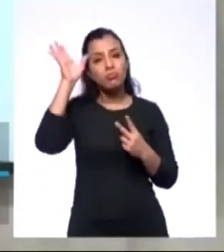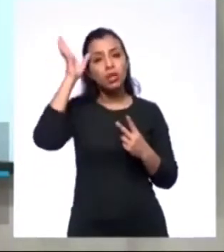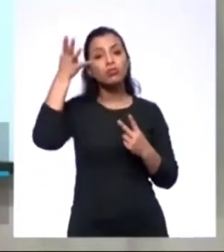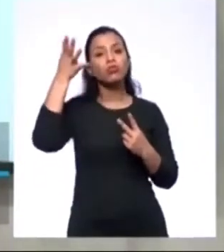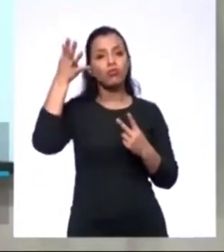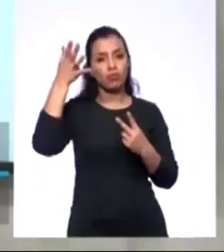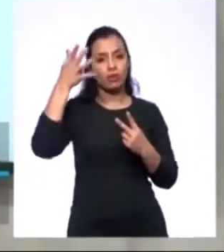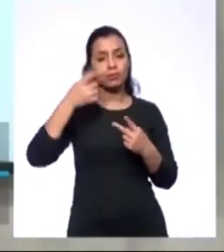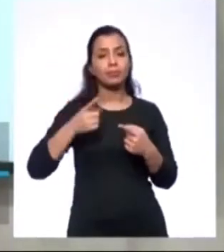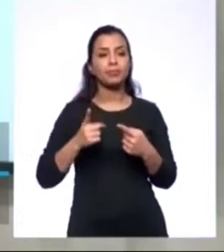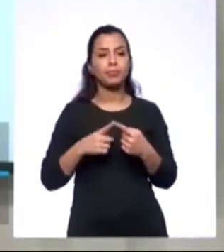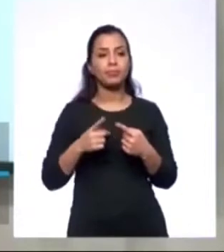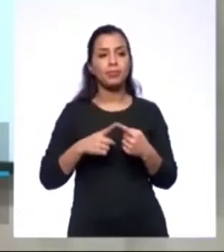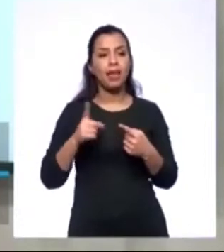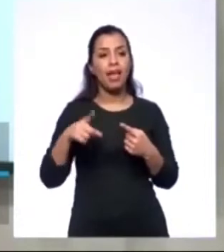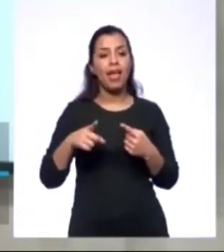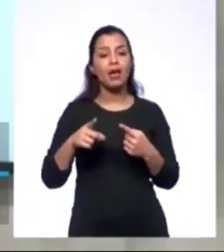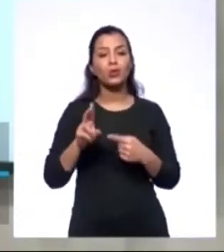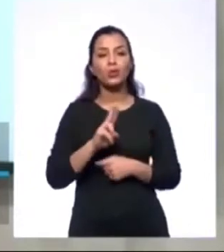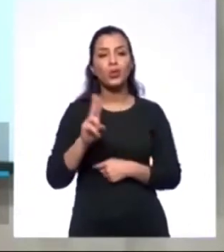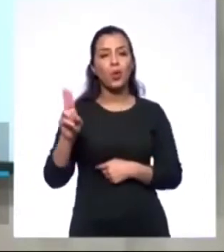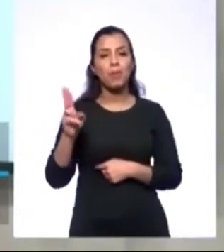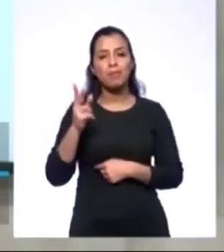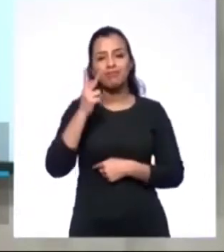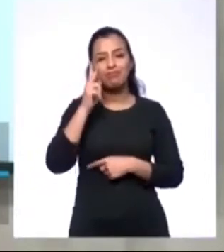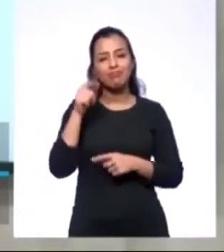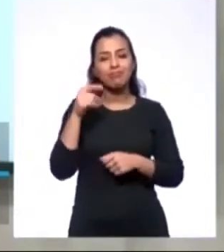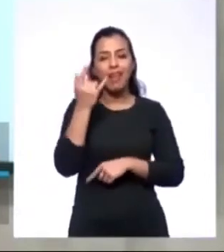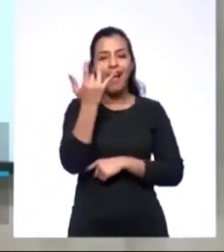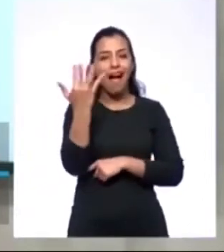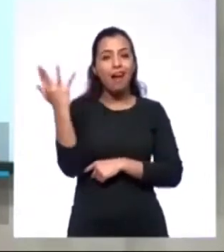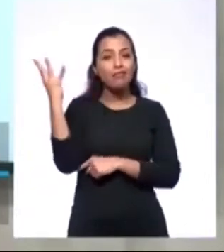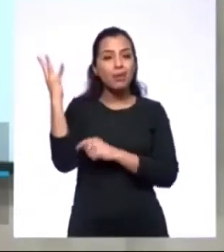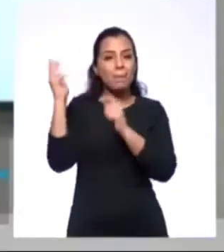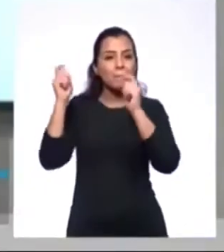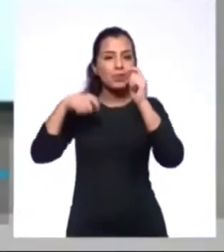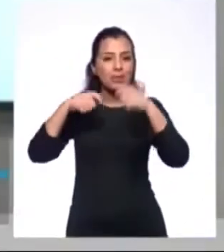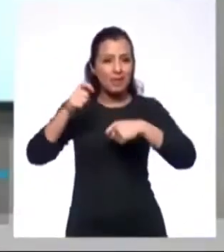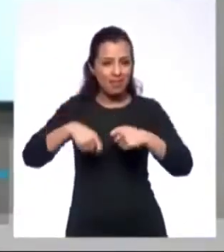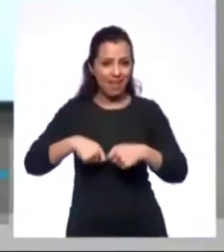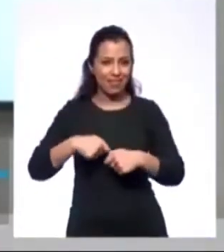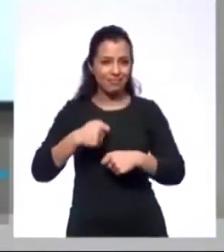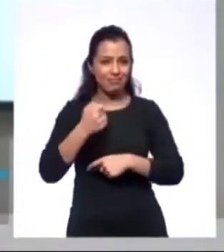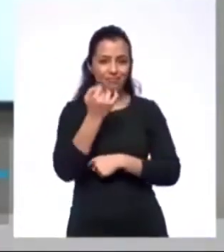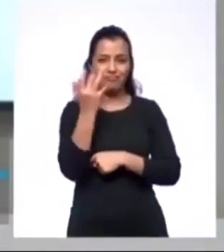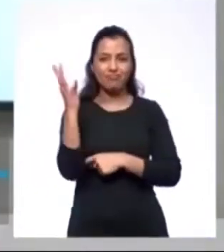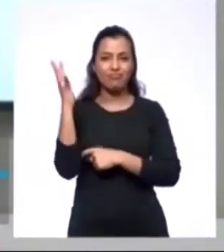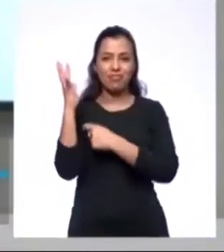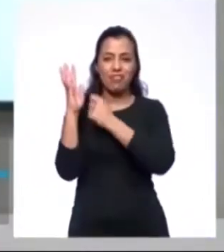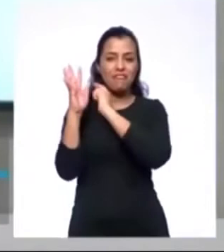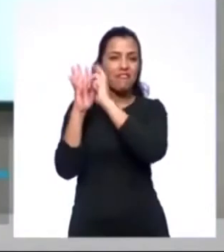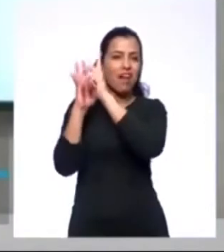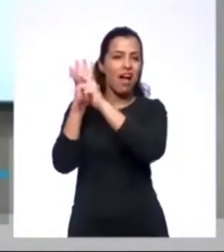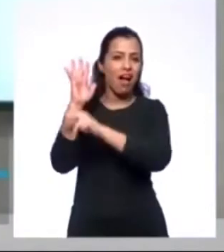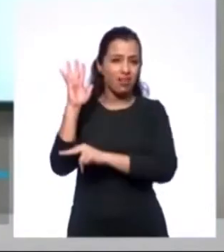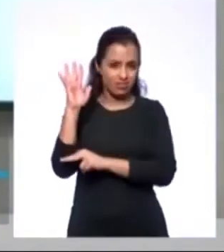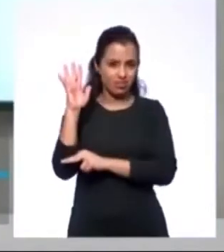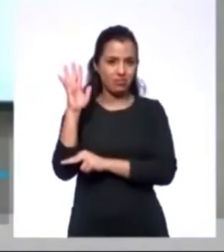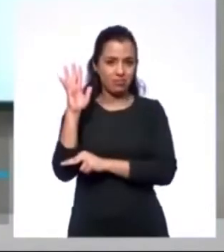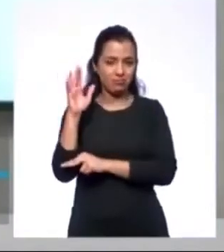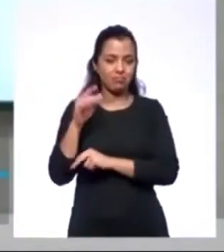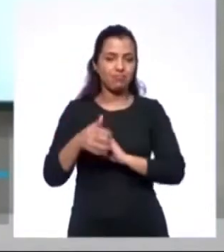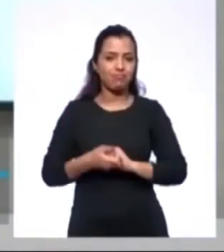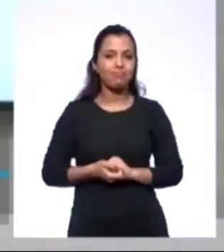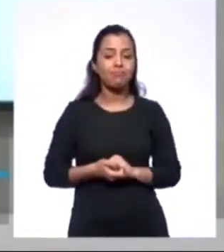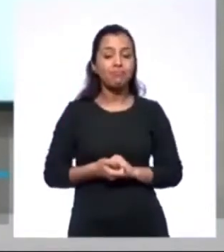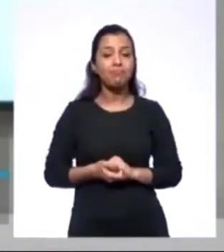primeira é a que nós chamamos de árvore das possibilidades pessoal o quê que é a árvore das possibilidades